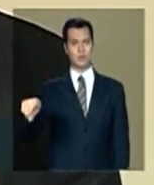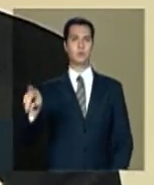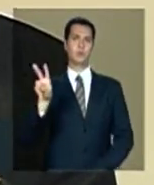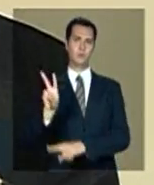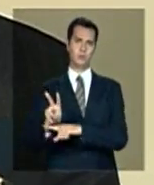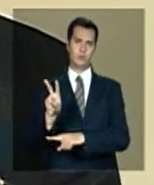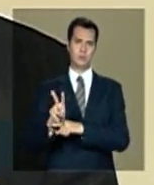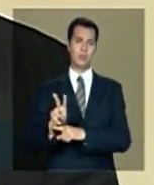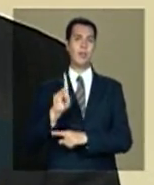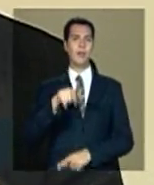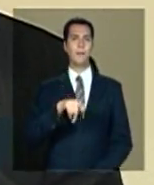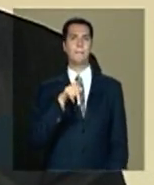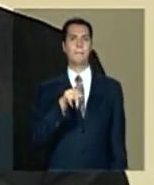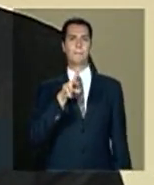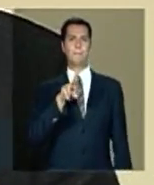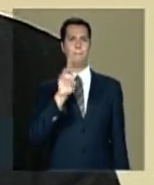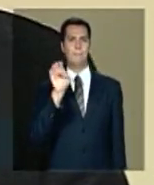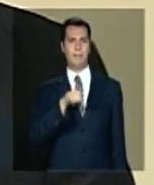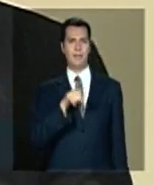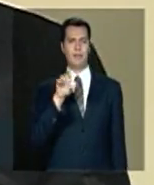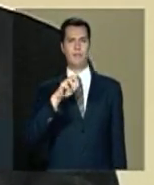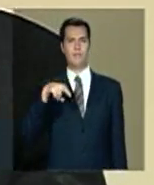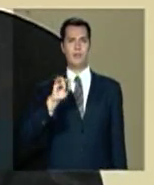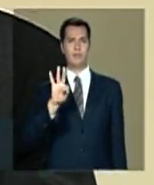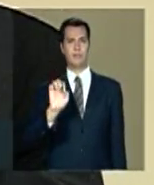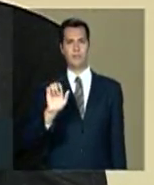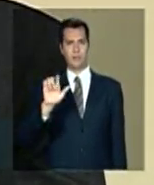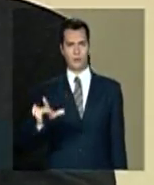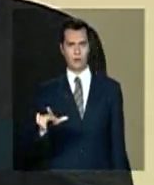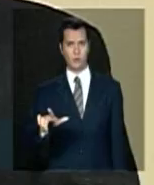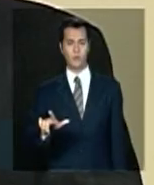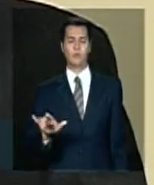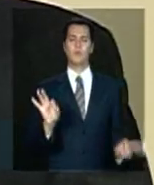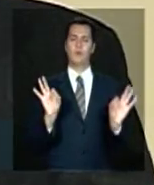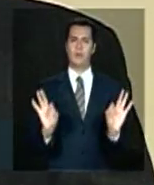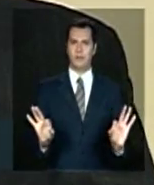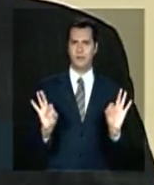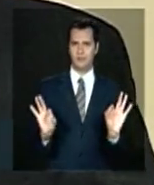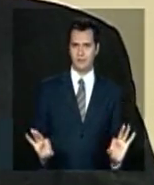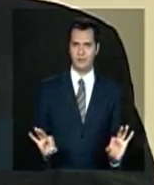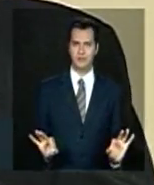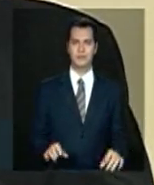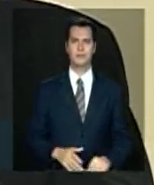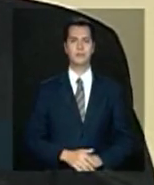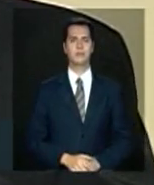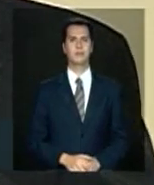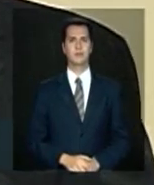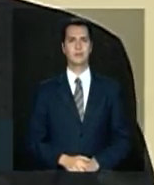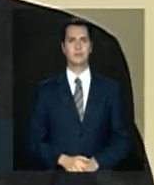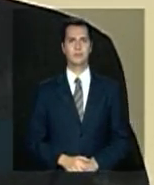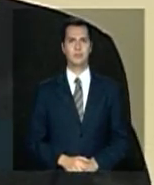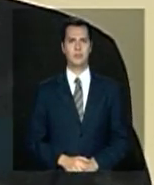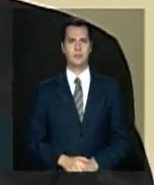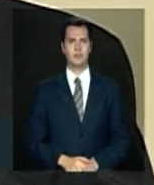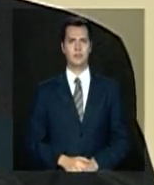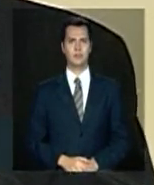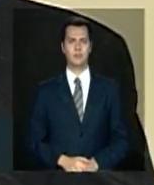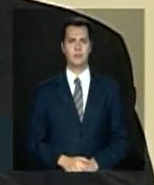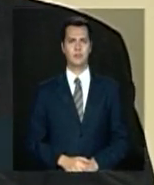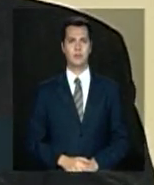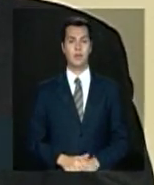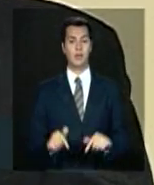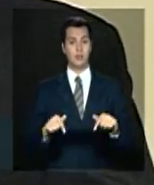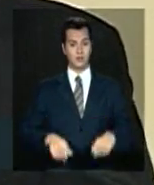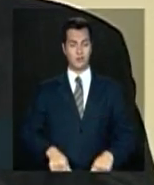começam pré-natal de qualidade é decisiva para que a gente tenha uma gestação de qualidade e aqui em Minas Gerais hoje